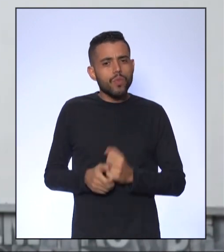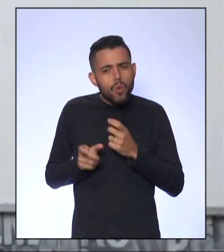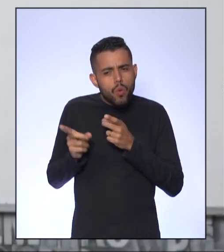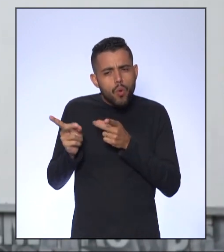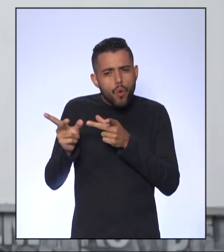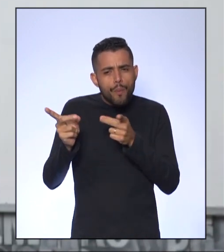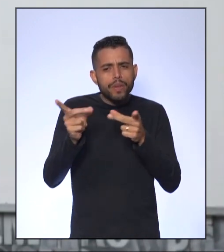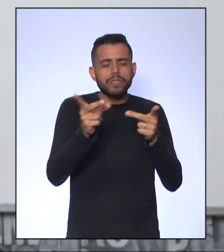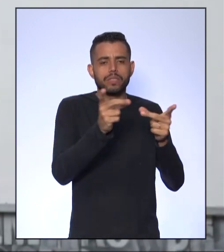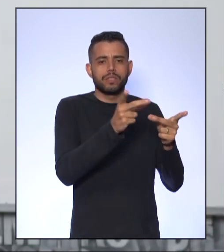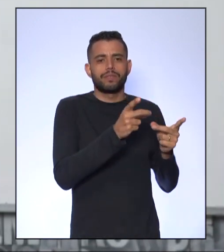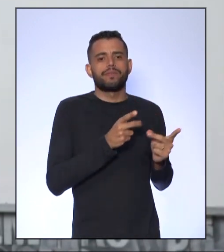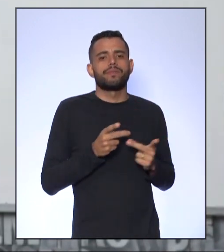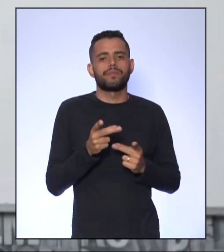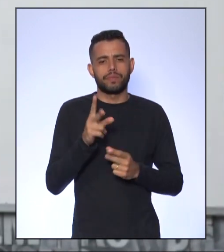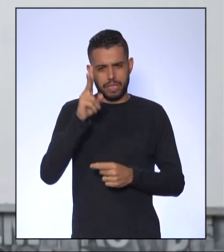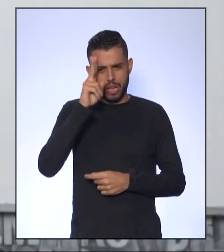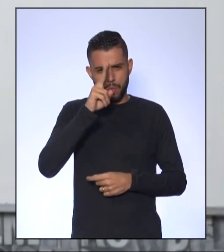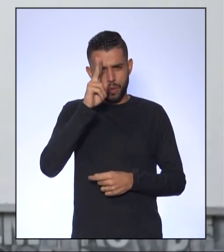comercial. Lembra?